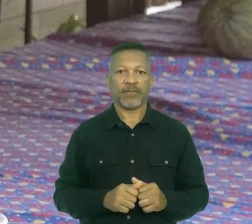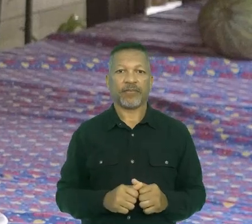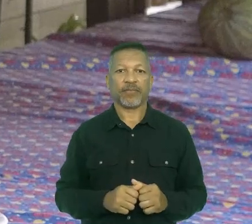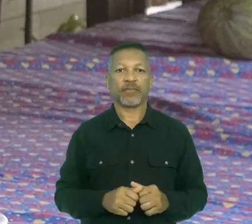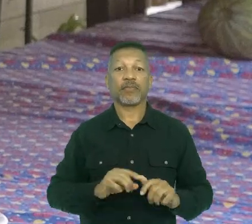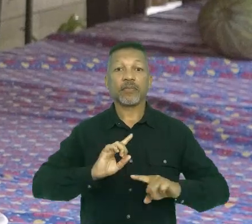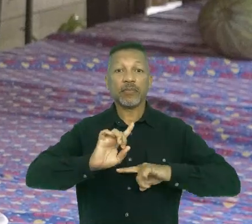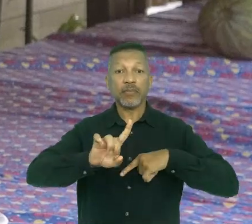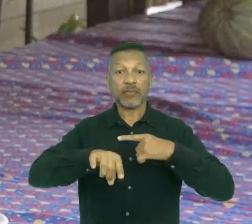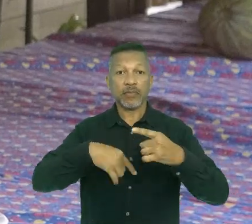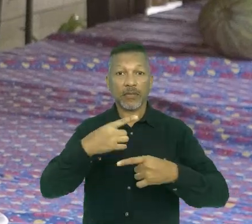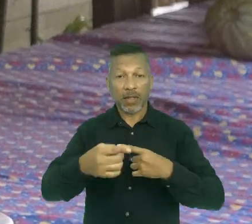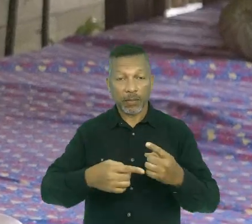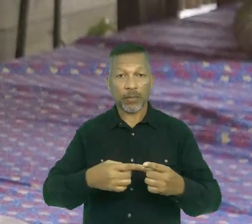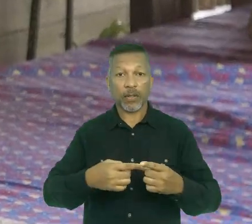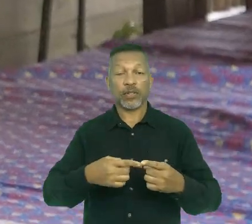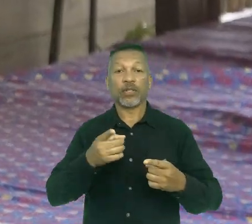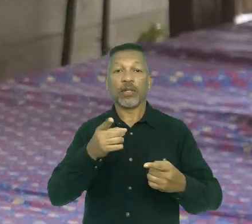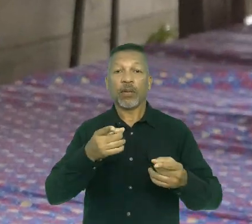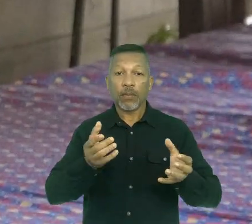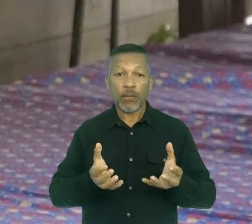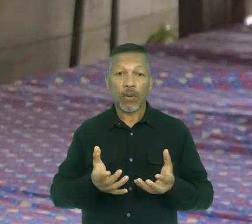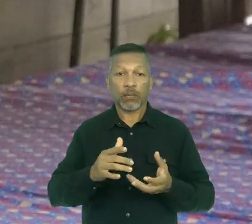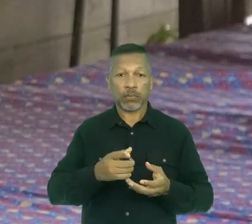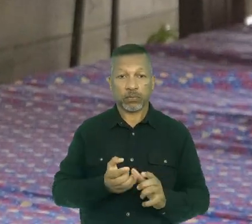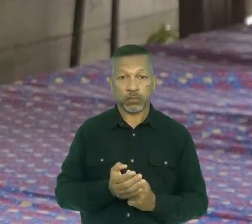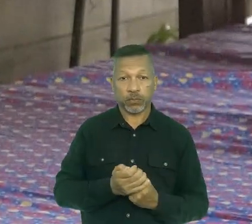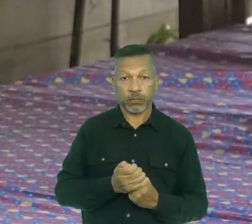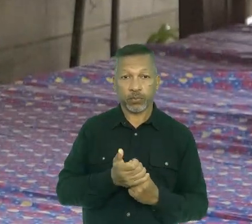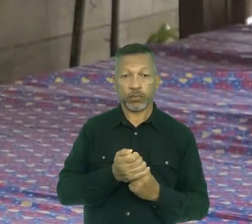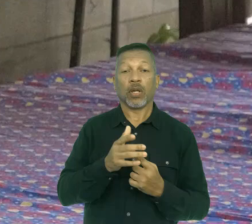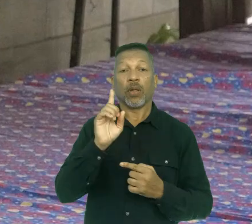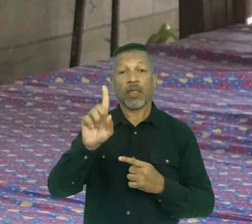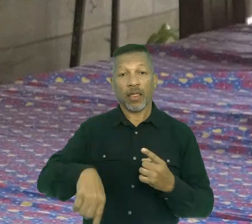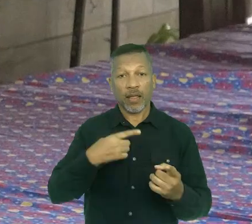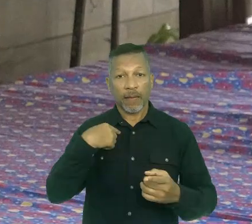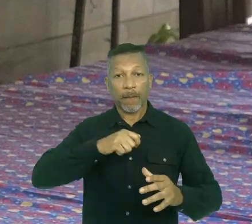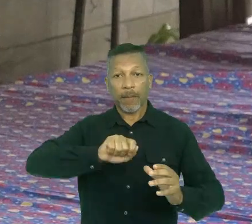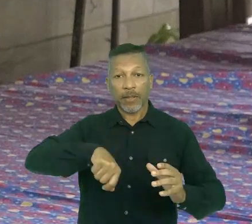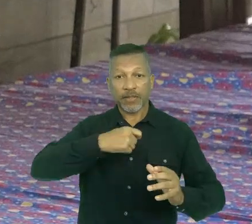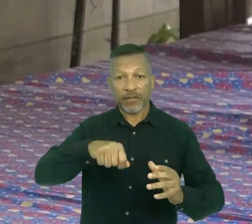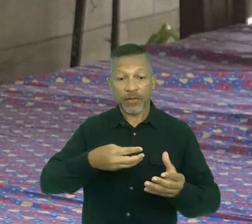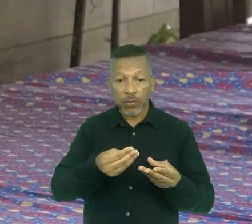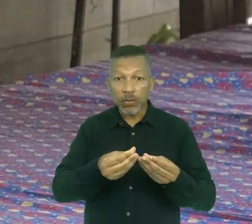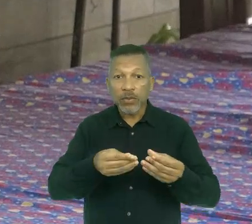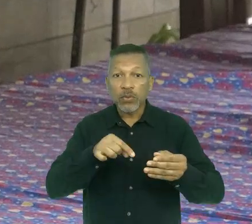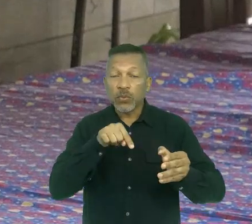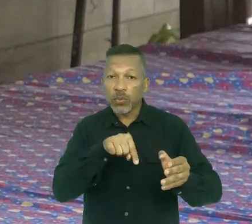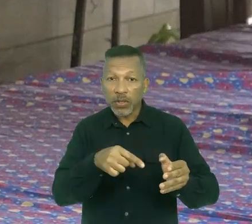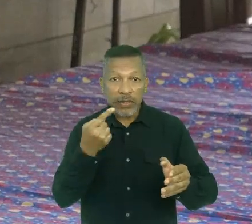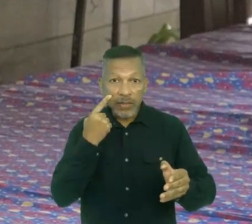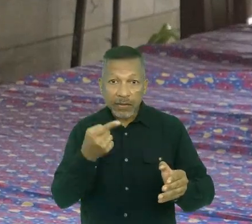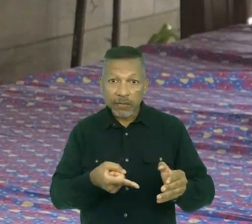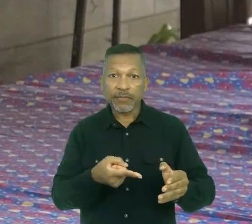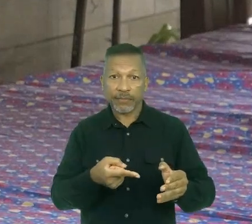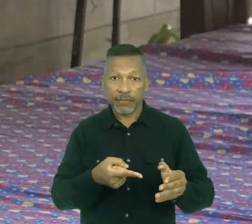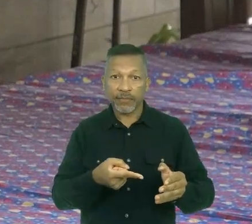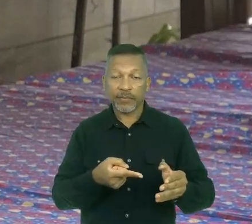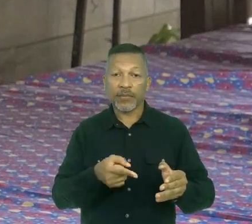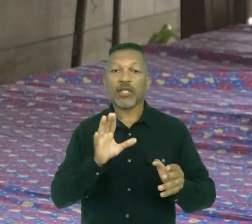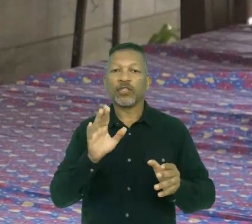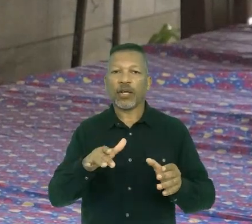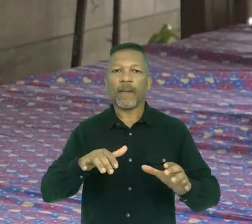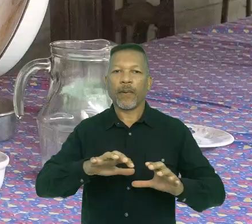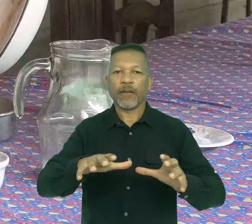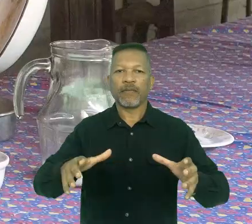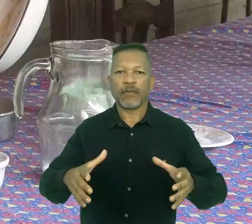E depois de colocar o amendoim e de mexer e ficar com essa textura aqui, ó, ela já